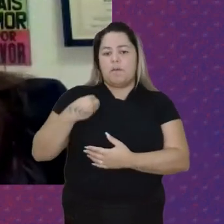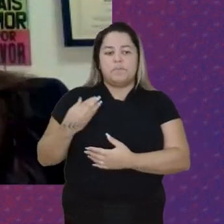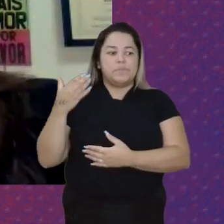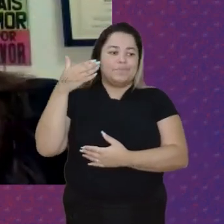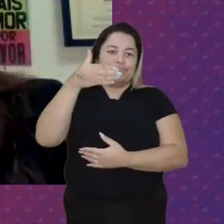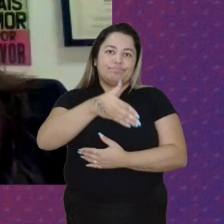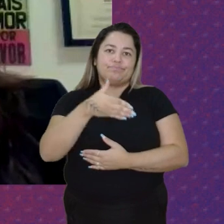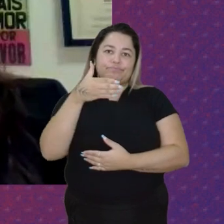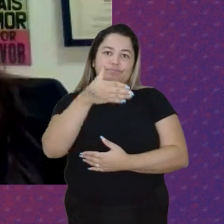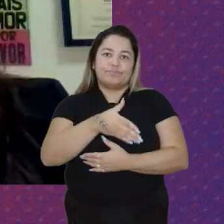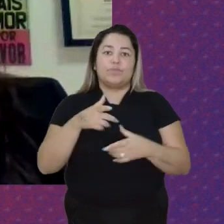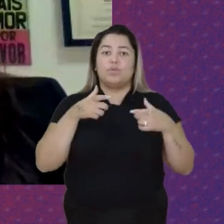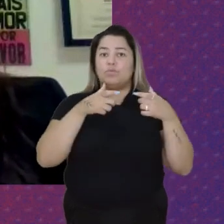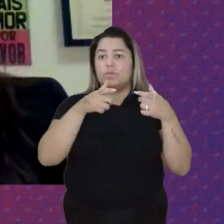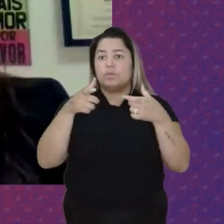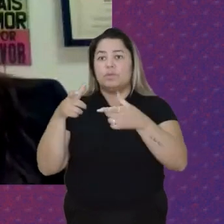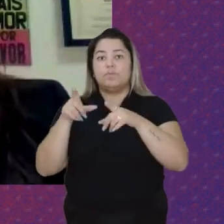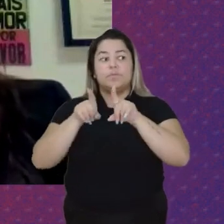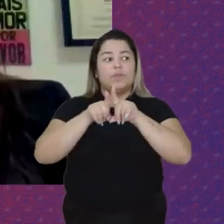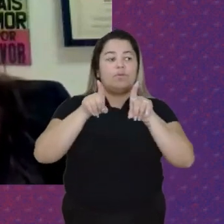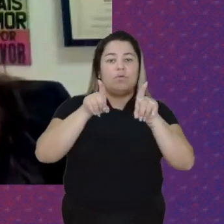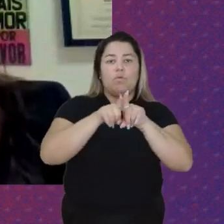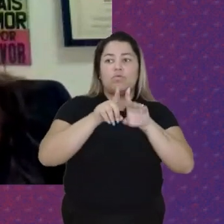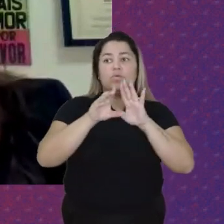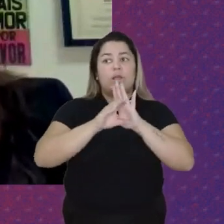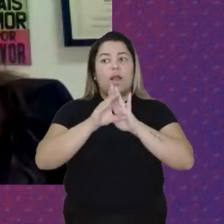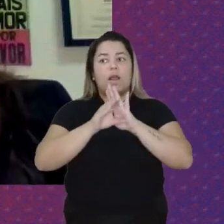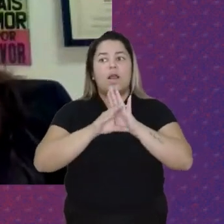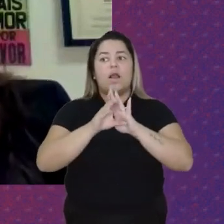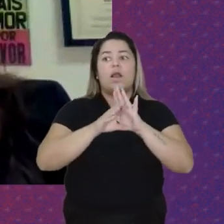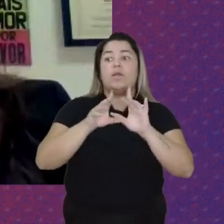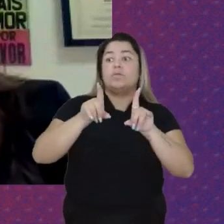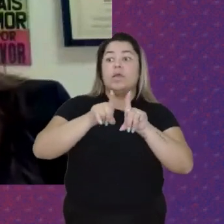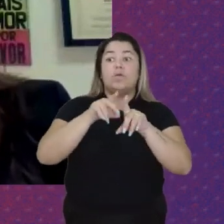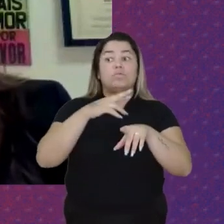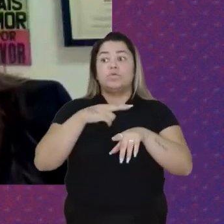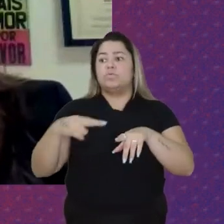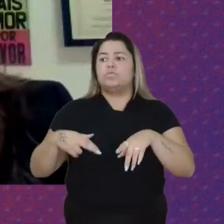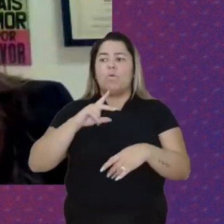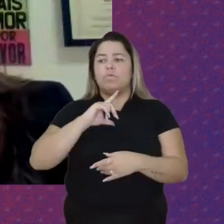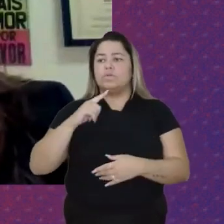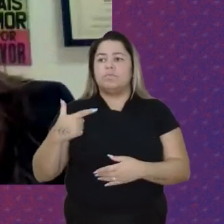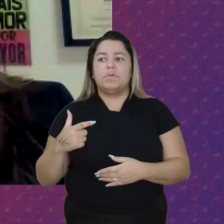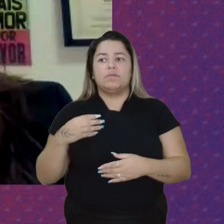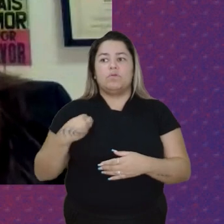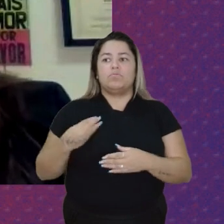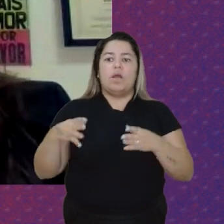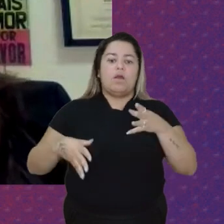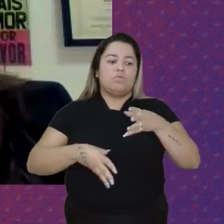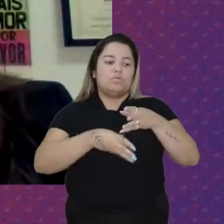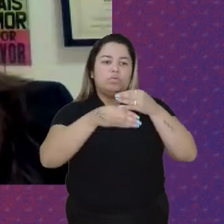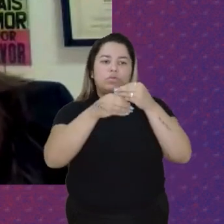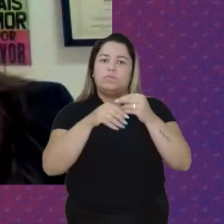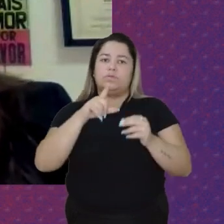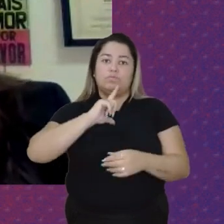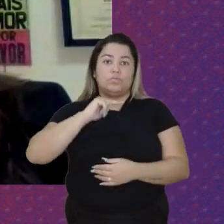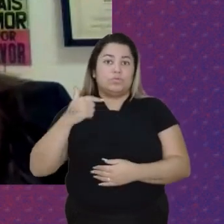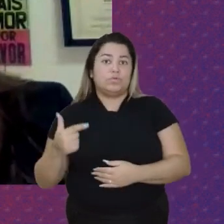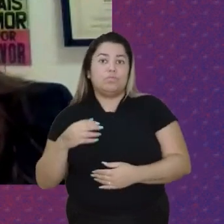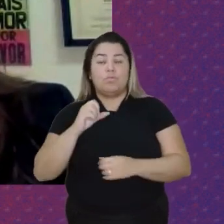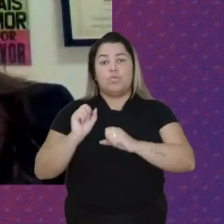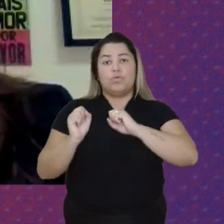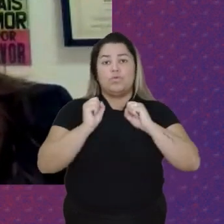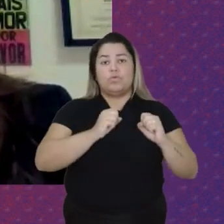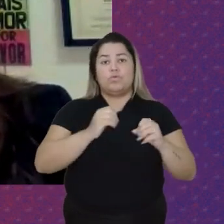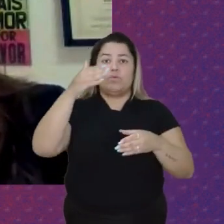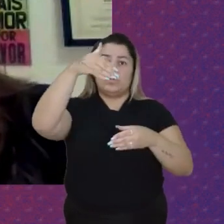espaços. Depois, com a primeira Constituição da República também, as mulheres não estavam ali incluídas, não podiam votar, os homens já votavam